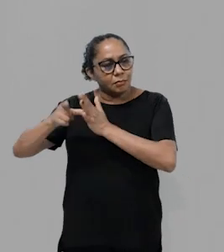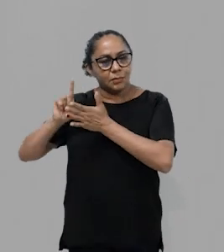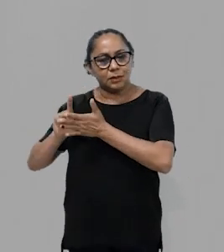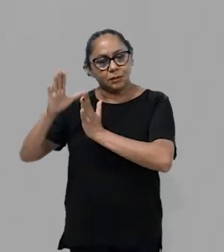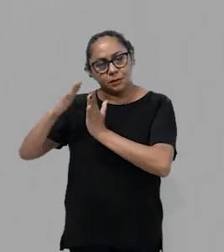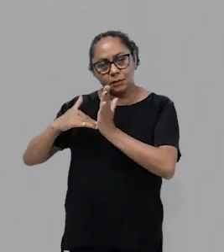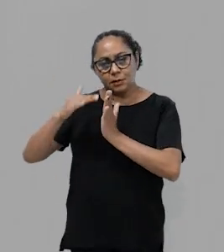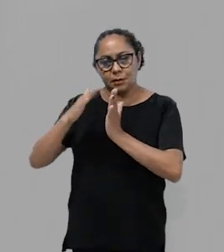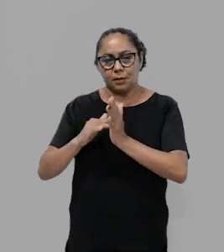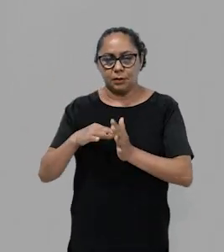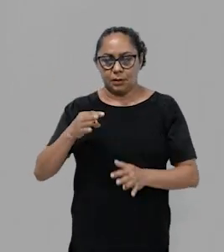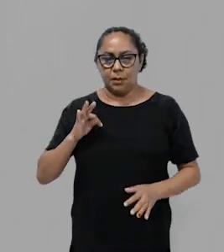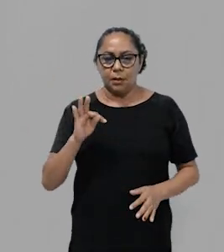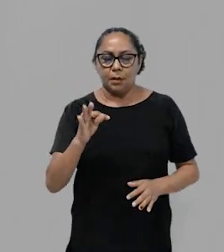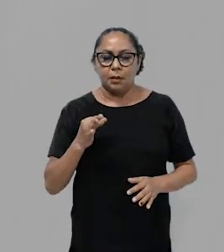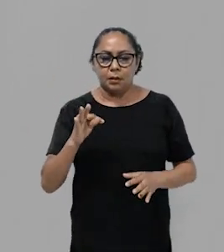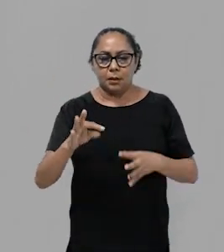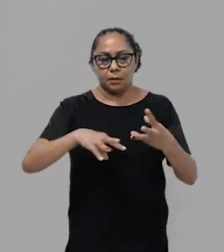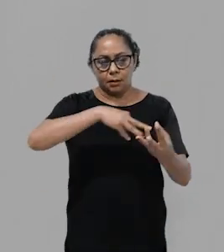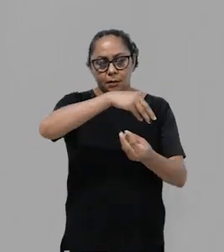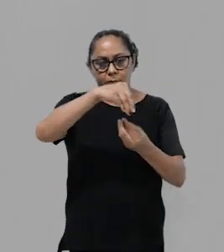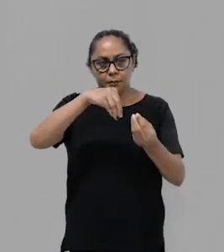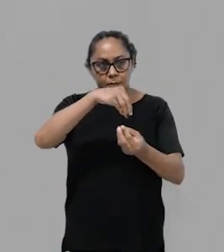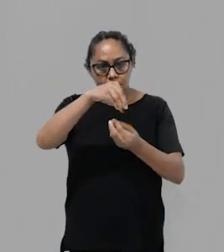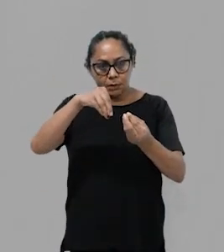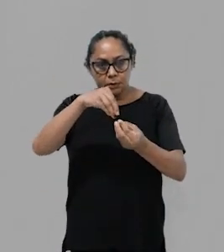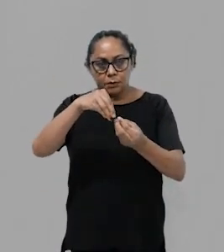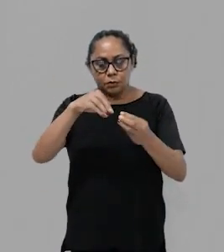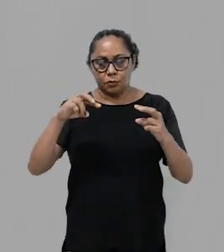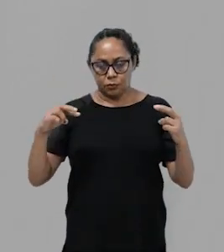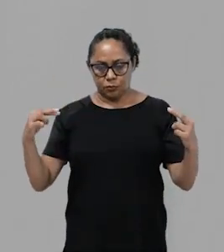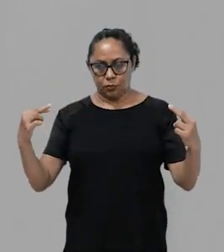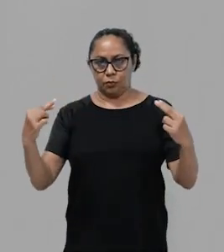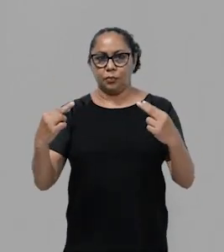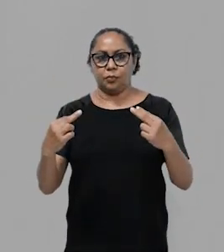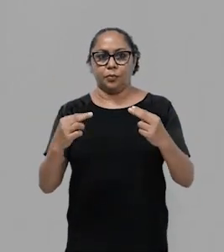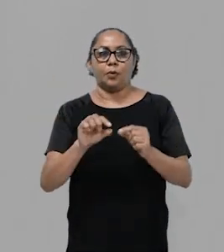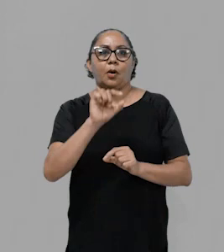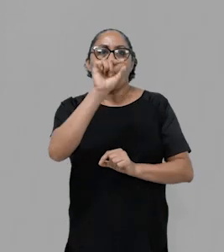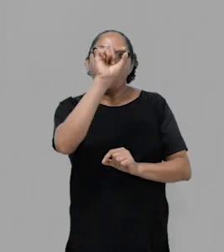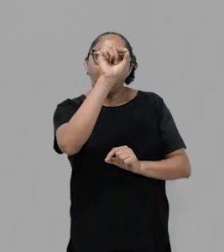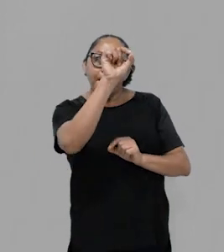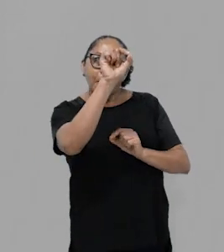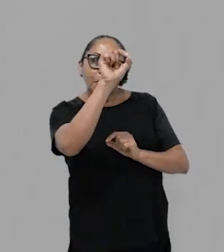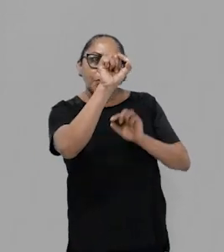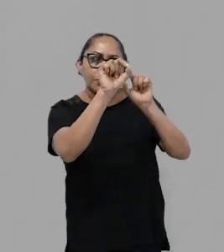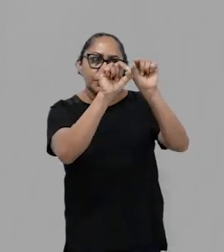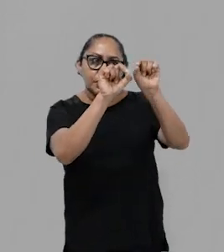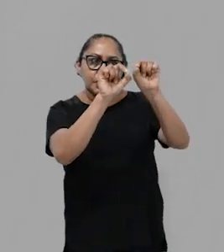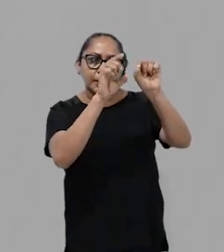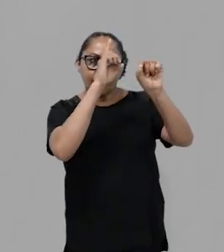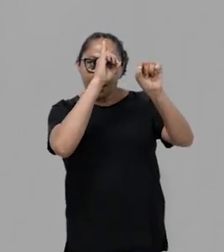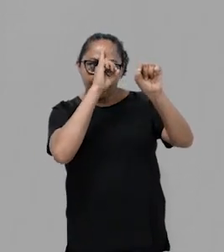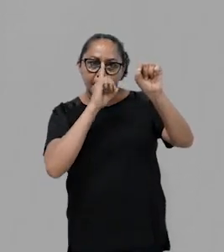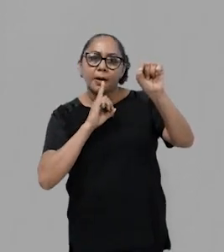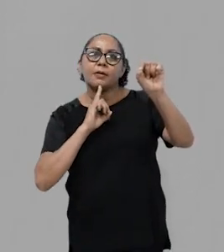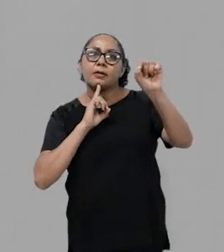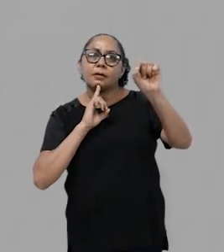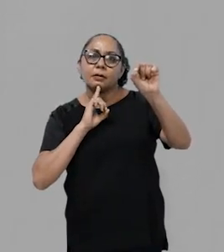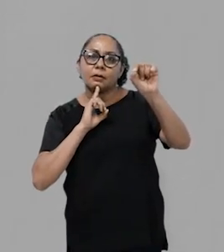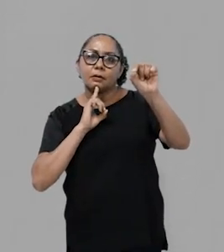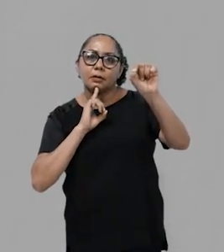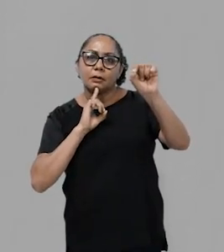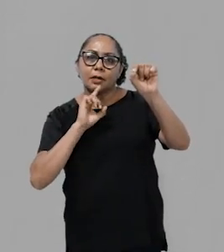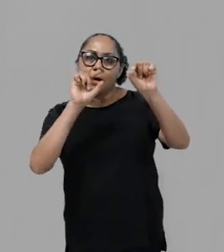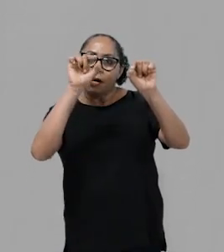impressionismo. Essa técnica ela vai fazendo uma mistura ótica, onde um ponto amarelo é colocado do lado de um ponto azul e vários pontos amarelos